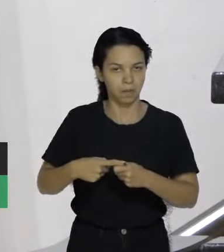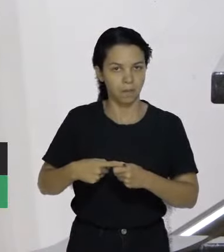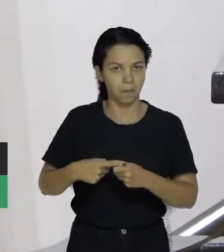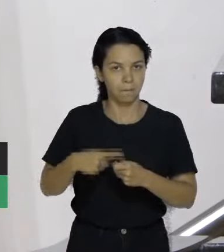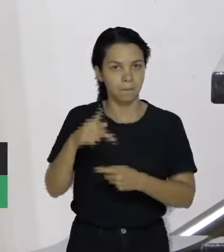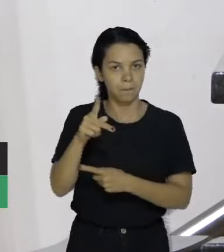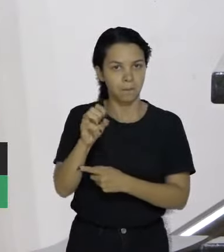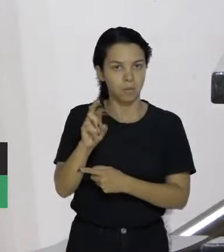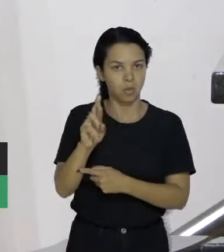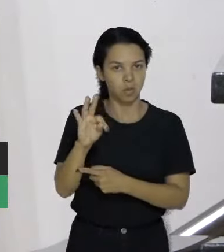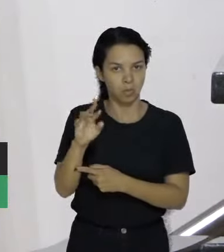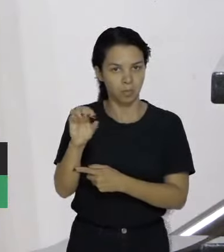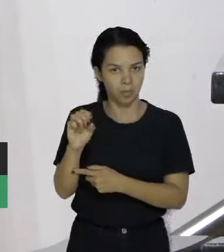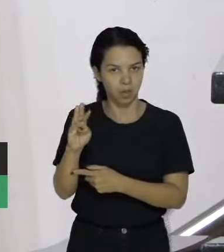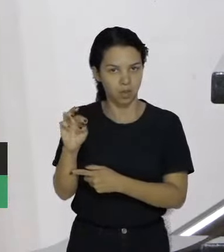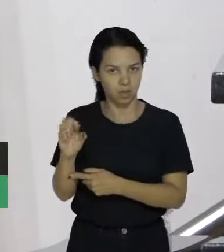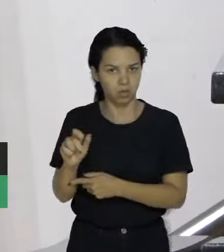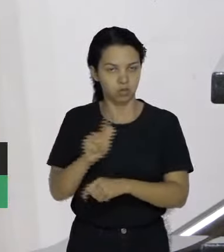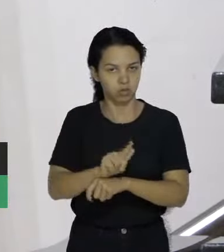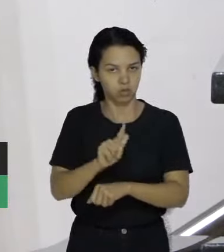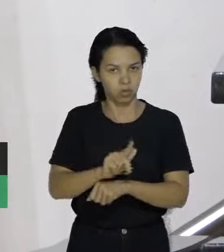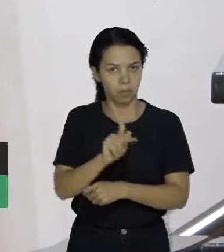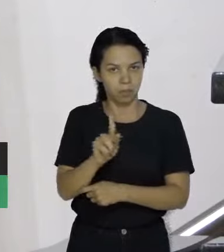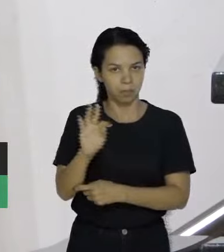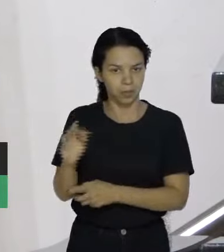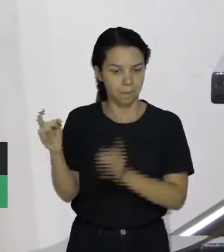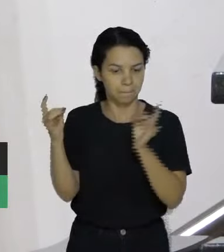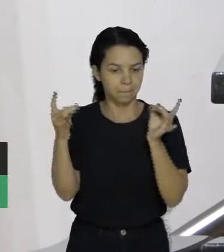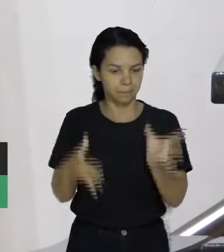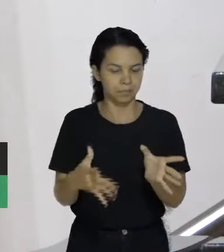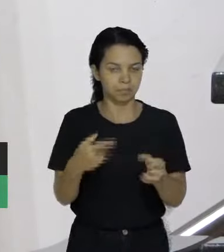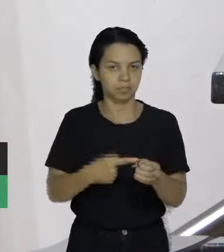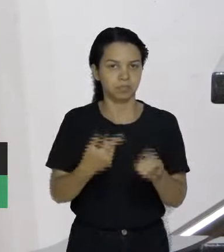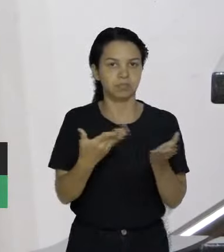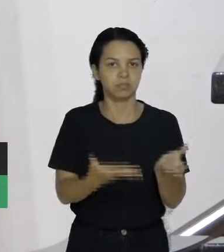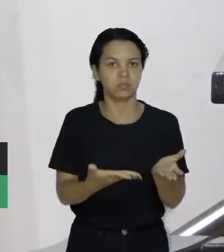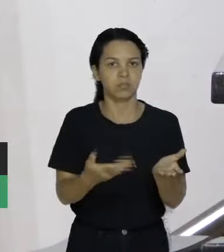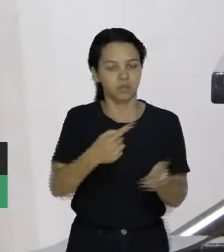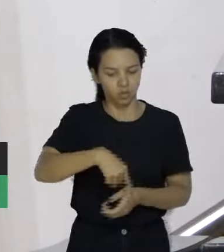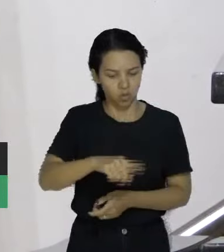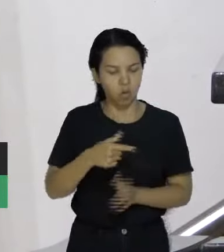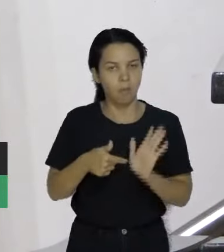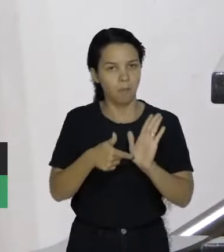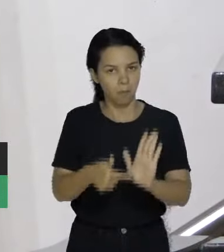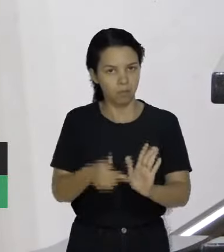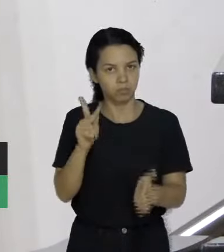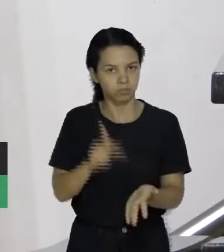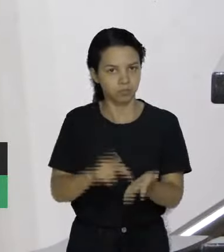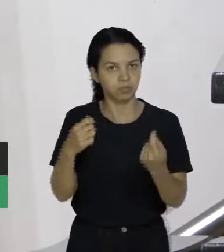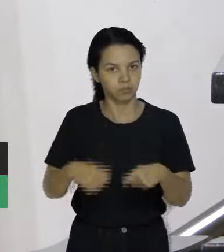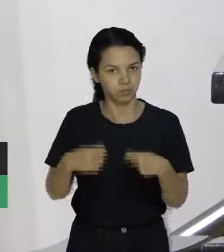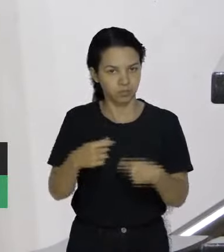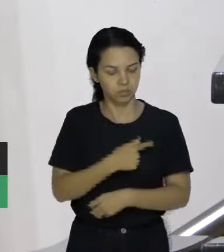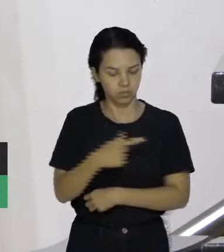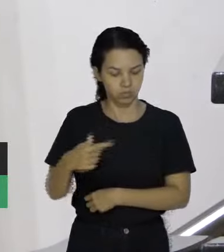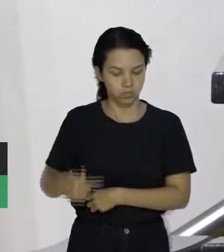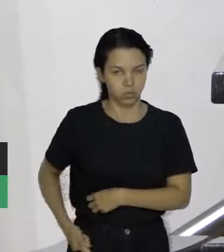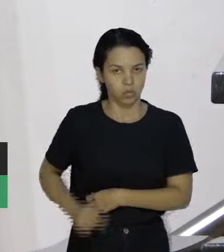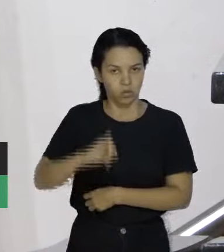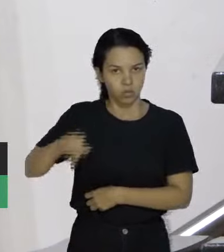PT o total de abandono que era o município e nós temos que mostrar a realidade que o governador Jorginho Melo encontrou